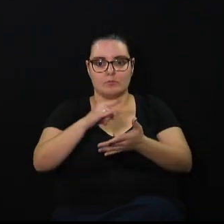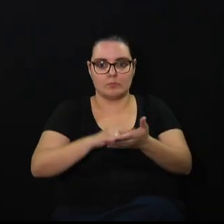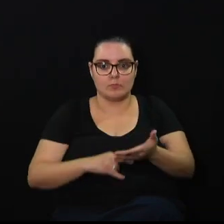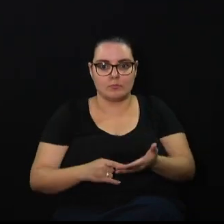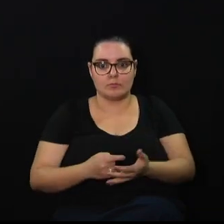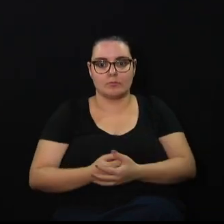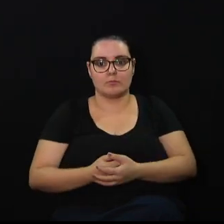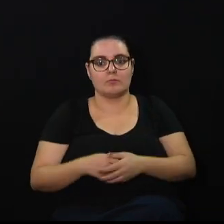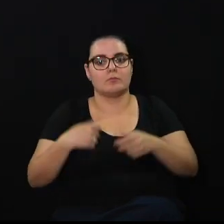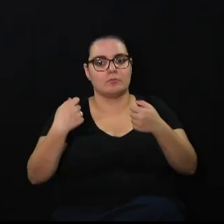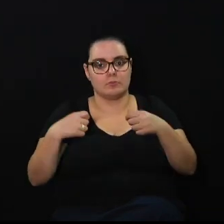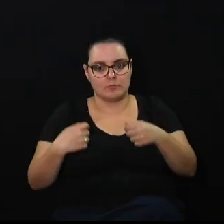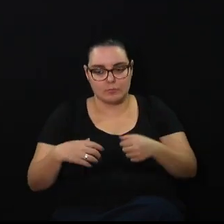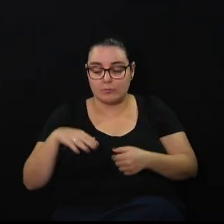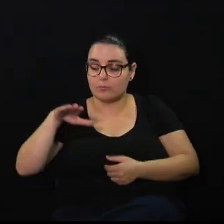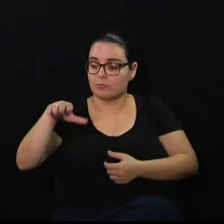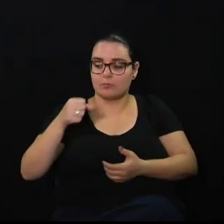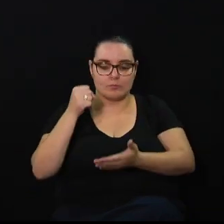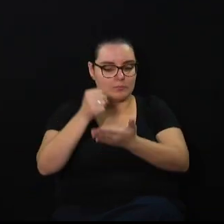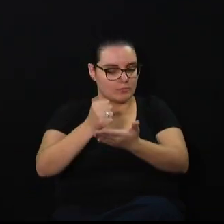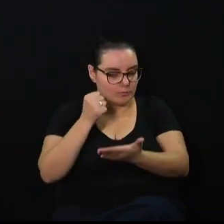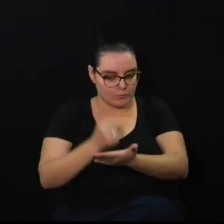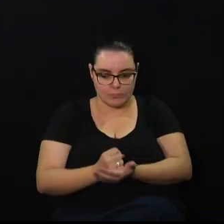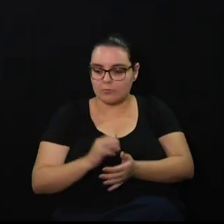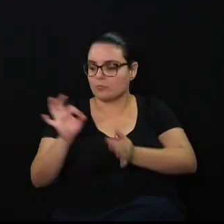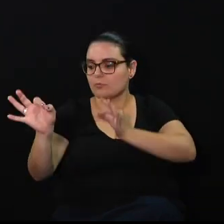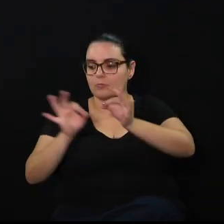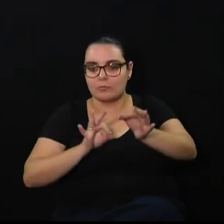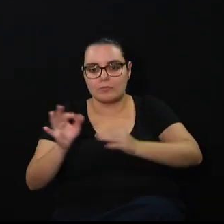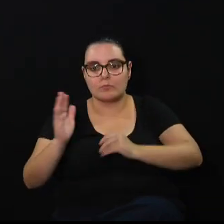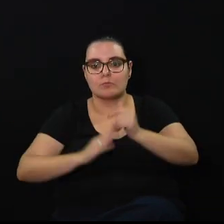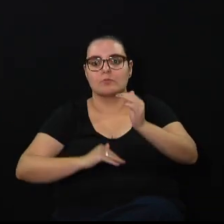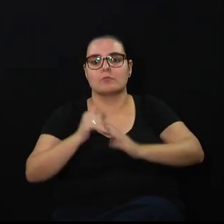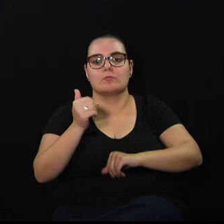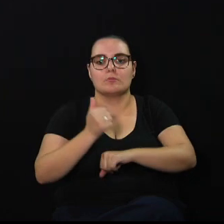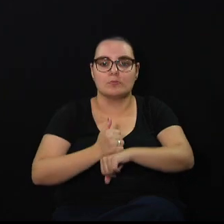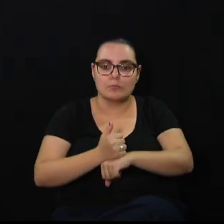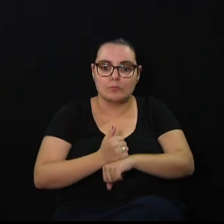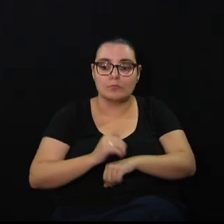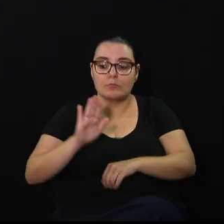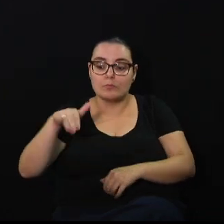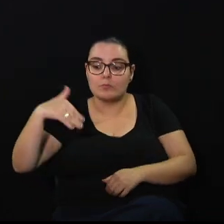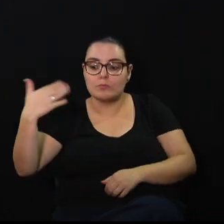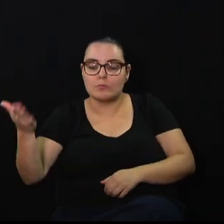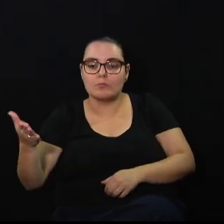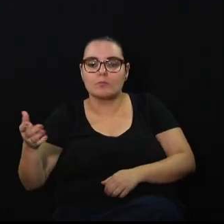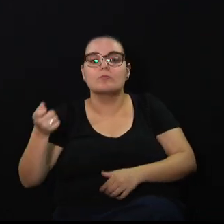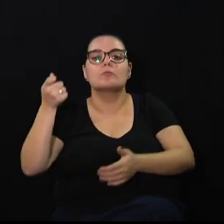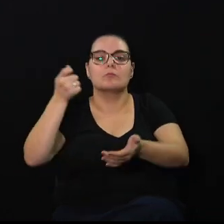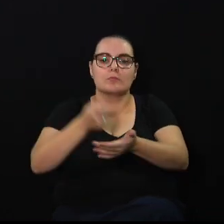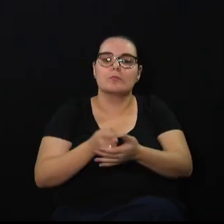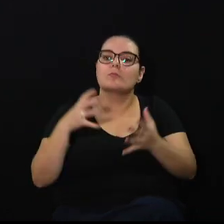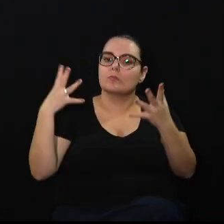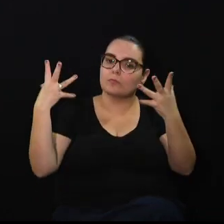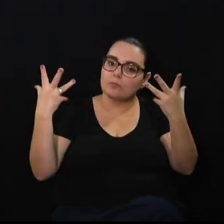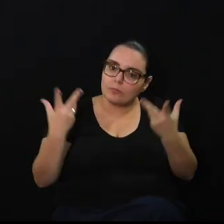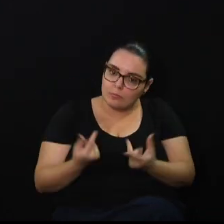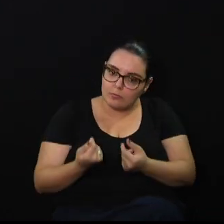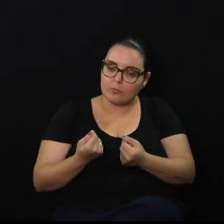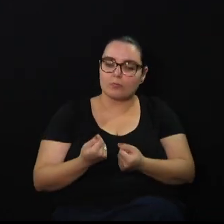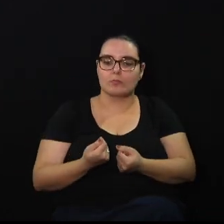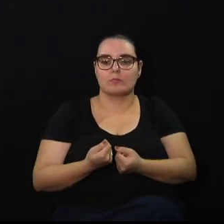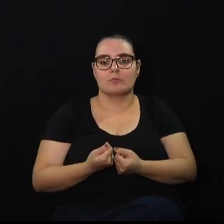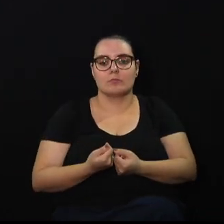contatem que falar tem que arrumar profissionais fora da sua rede e custear essa terapêutica